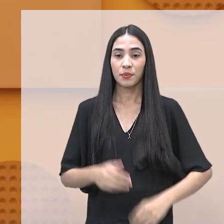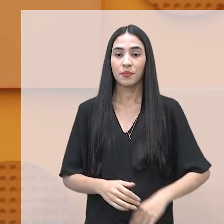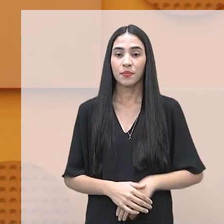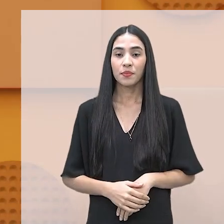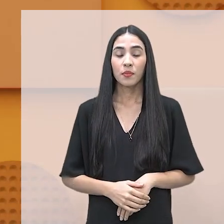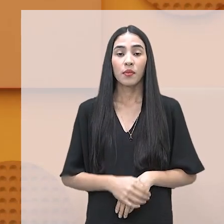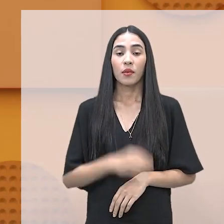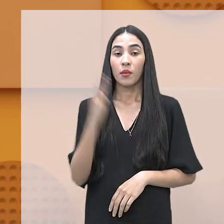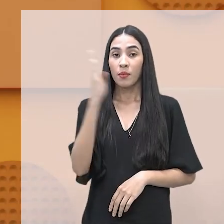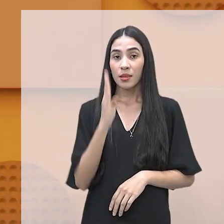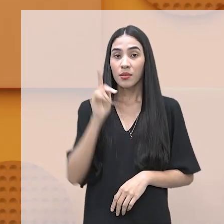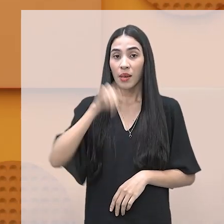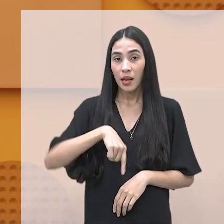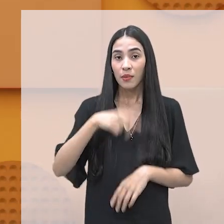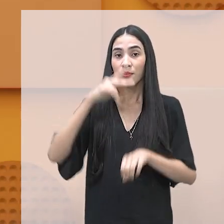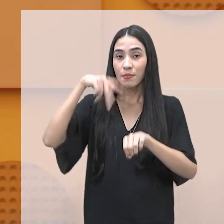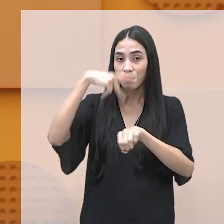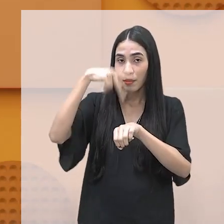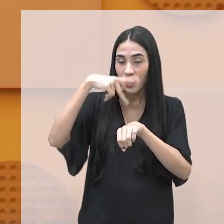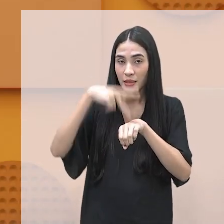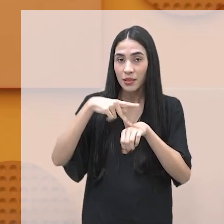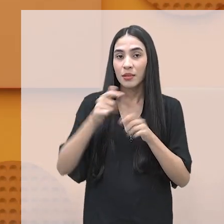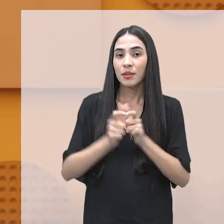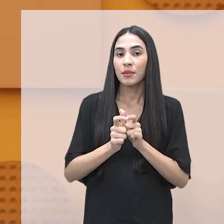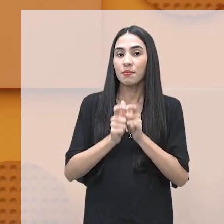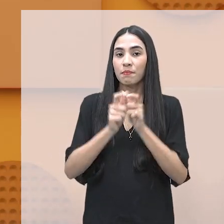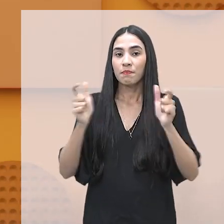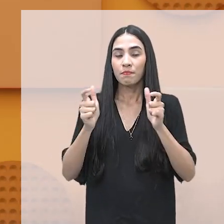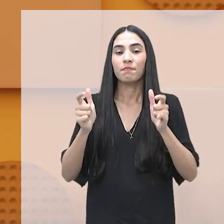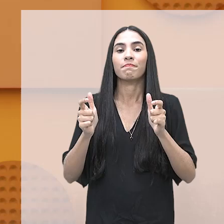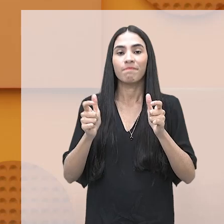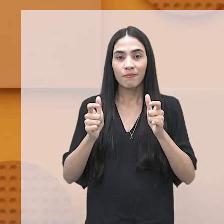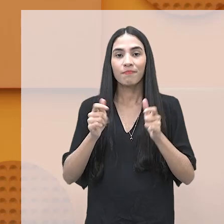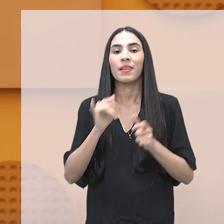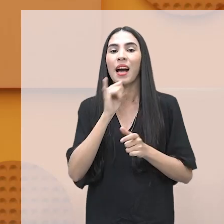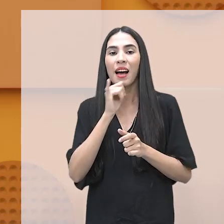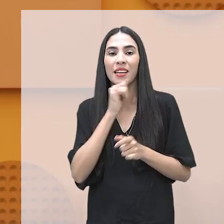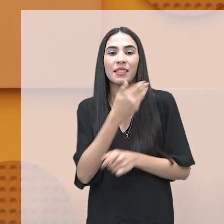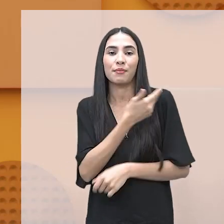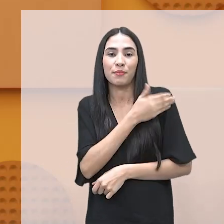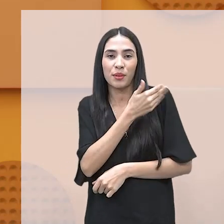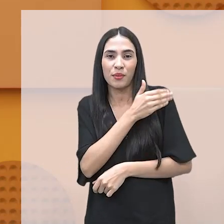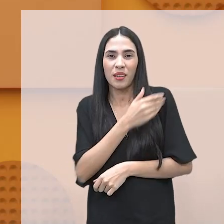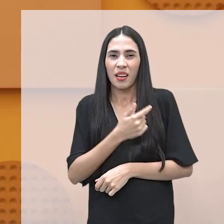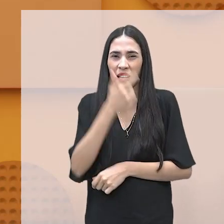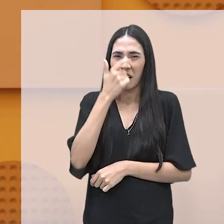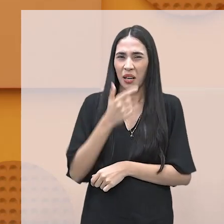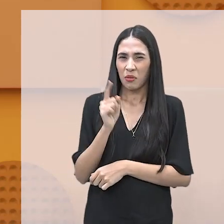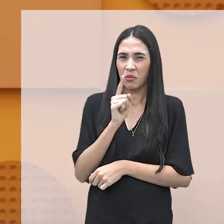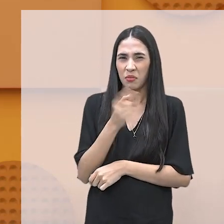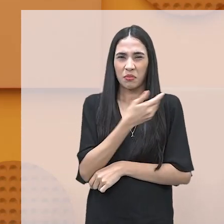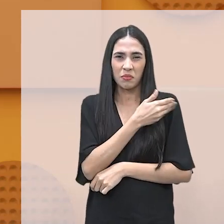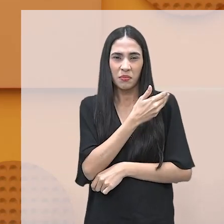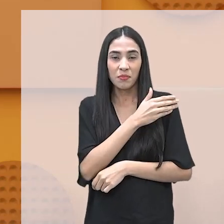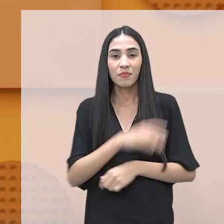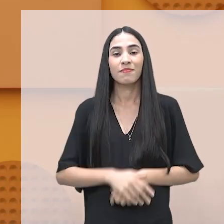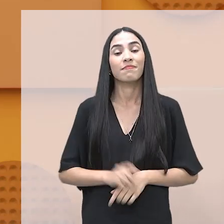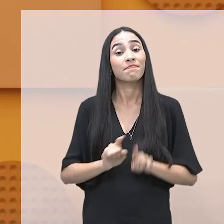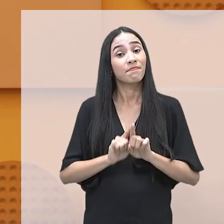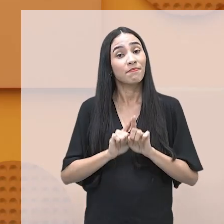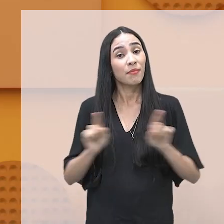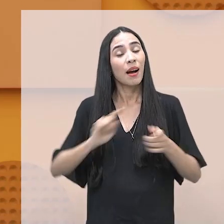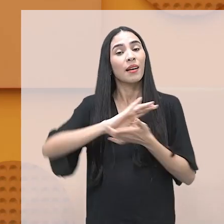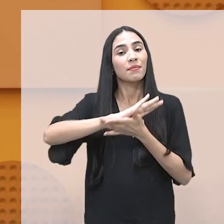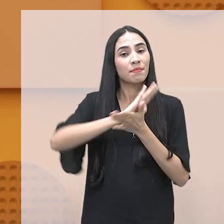O Brasil é um país altamente preconceituoso. Ah, professor, mas eu não sou preconceituoso. Mas o